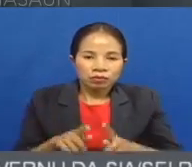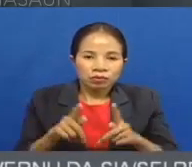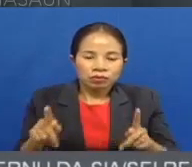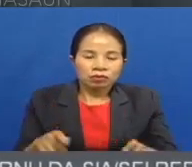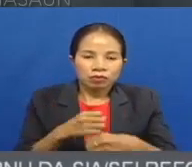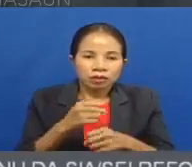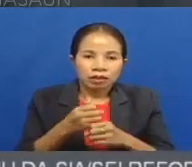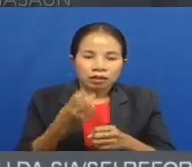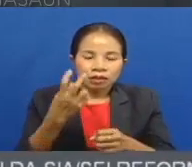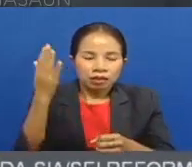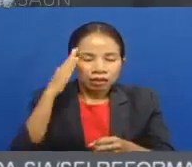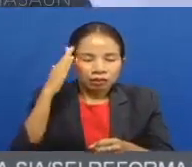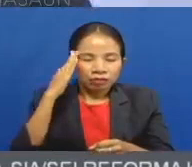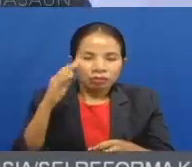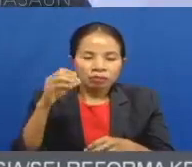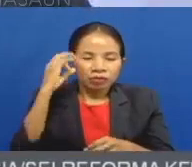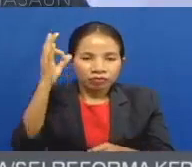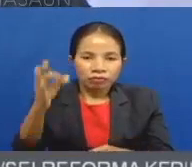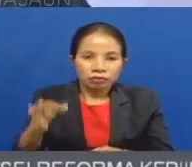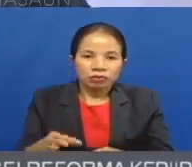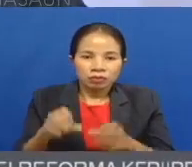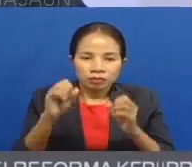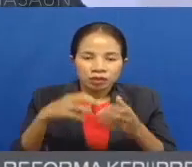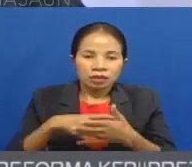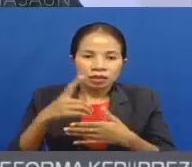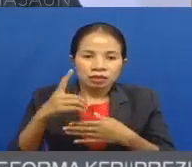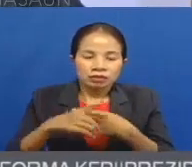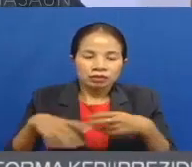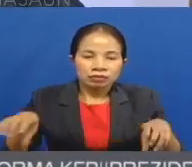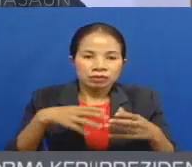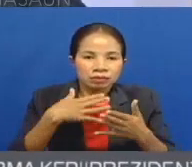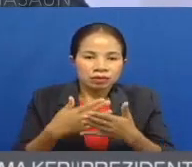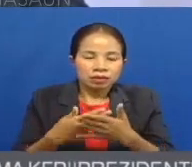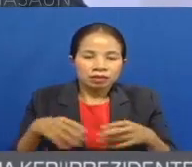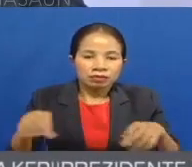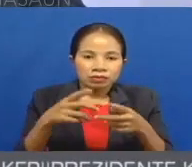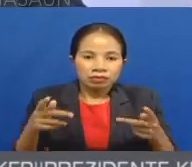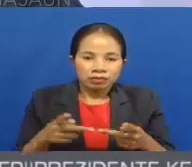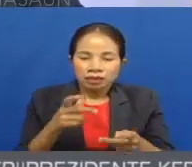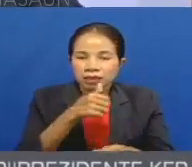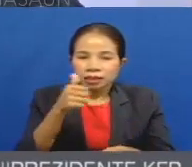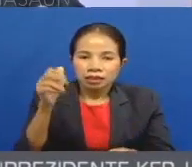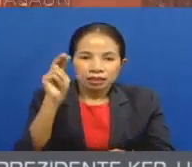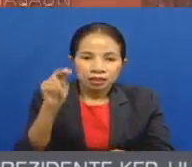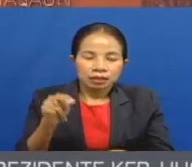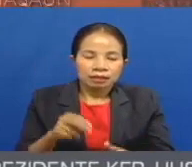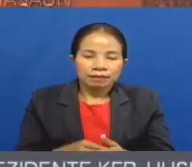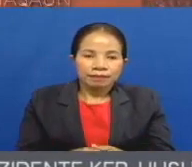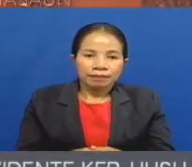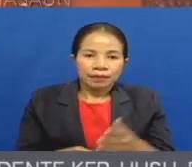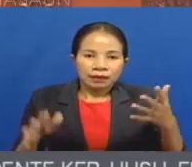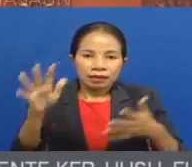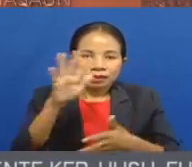ou de halo reflexão no neba futuro. Bela desempenha serviço e a instituição ida ida knian.